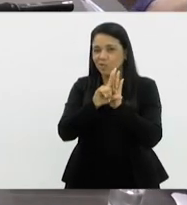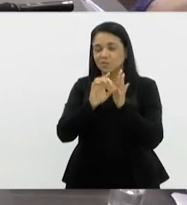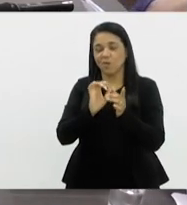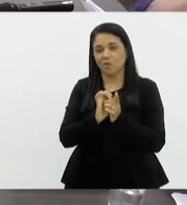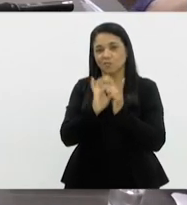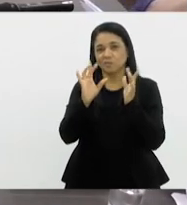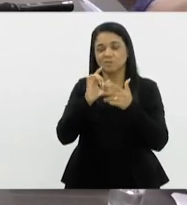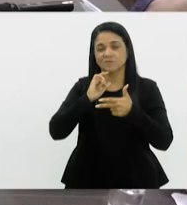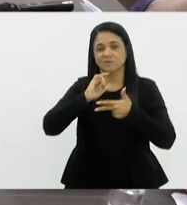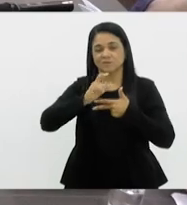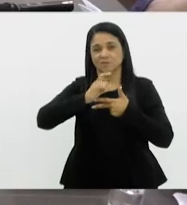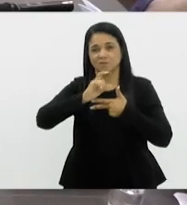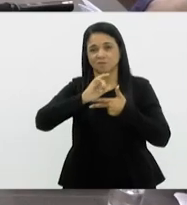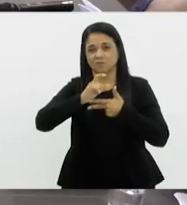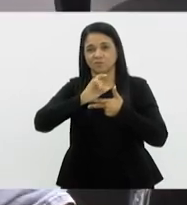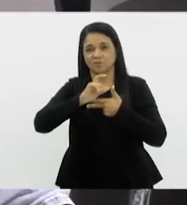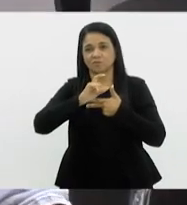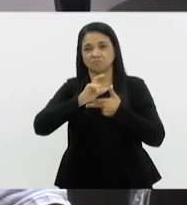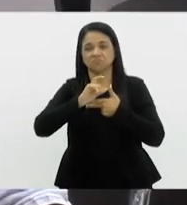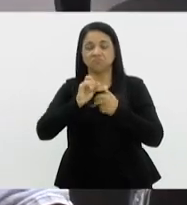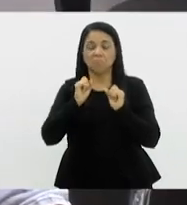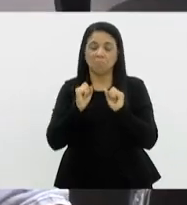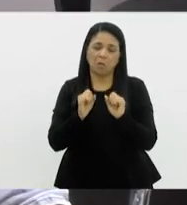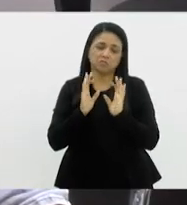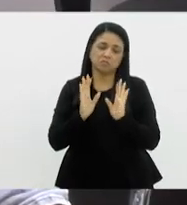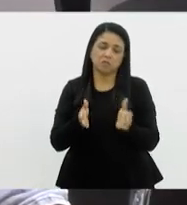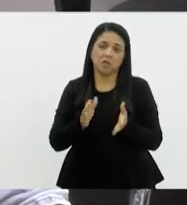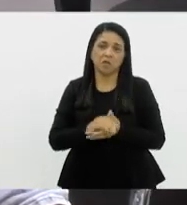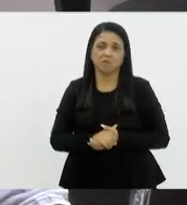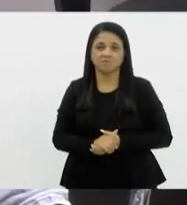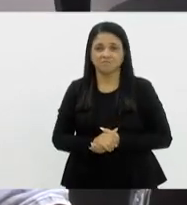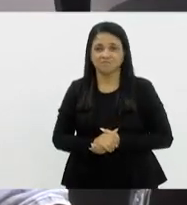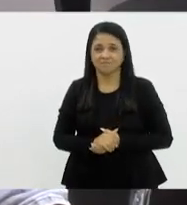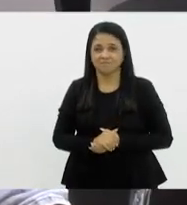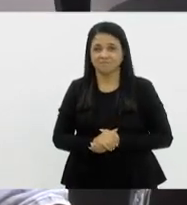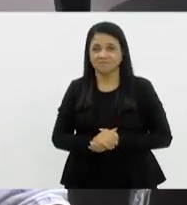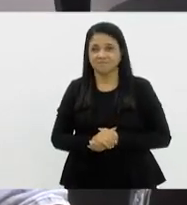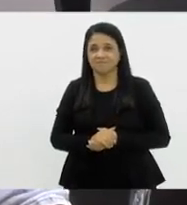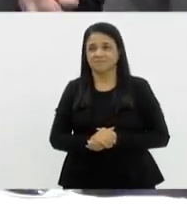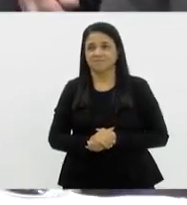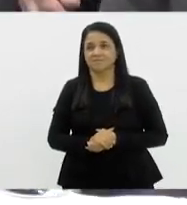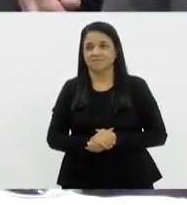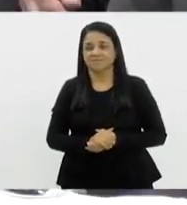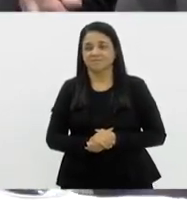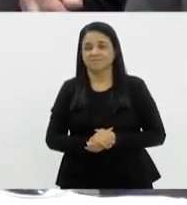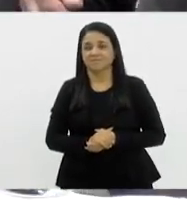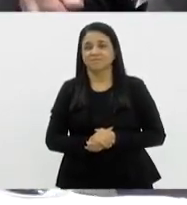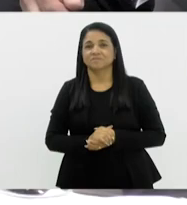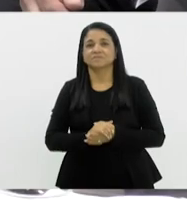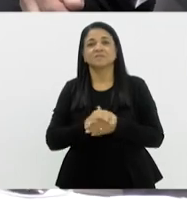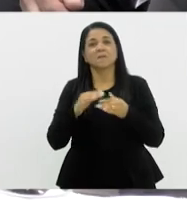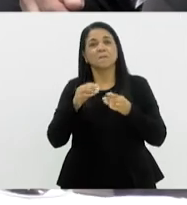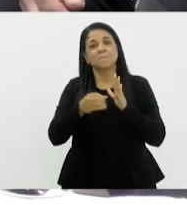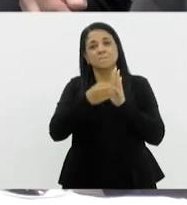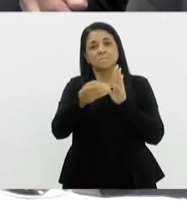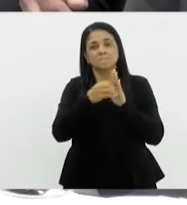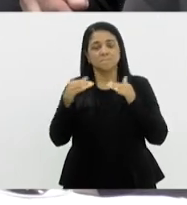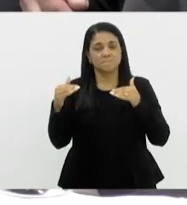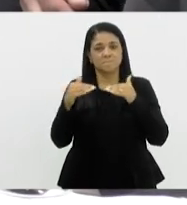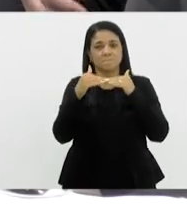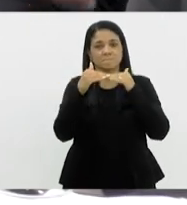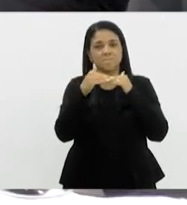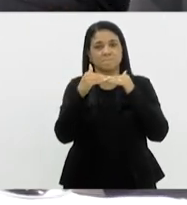autoriza o executivo a já fazer o que ele pode. Já pode fazer, né? É, aparecer pela constitucionalidade com